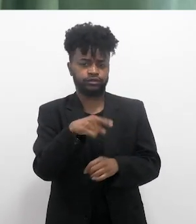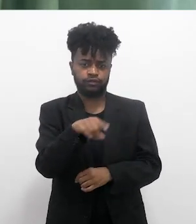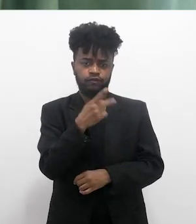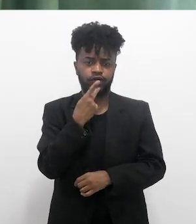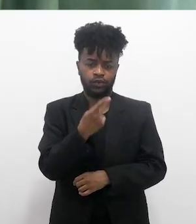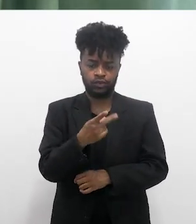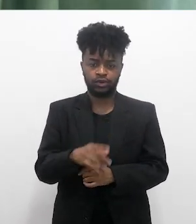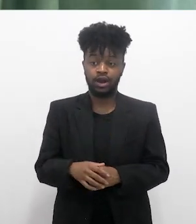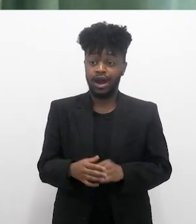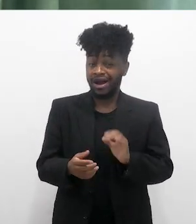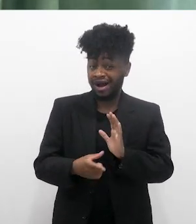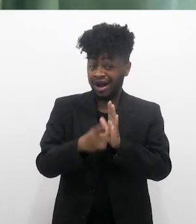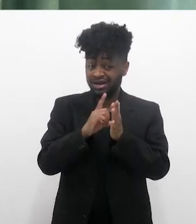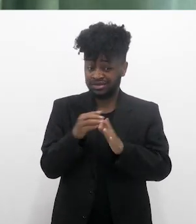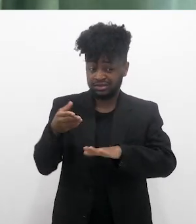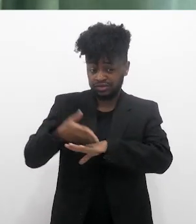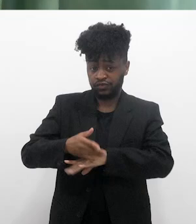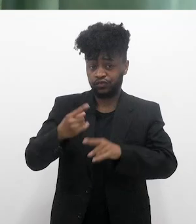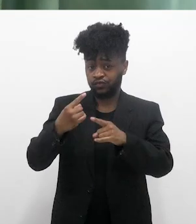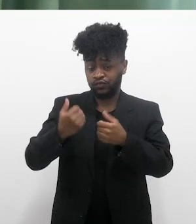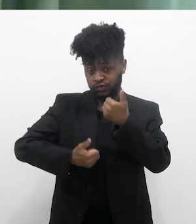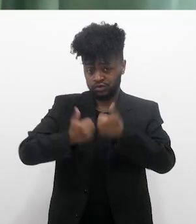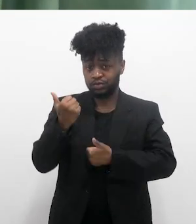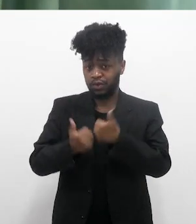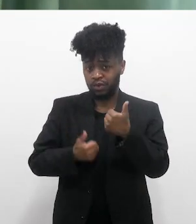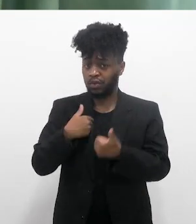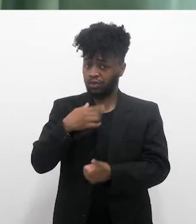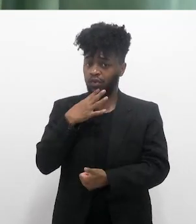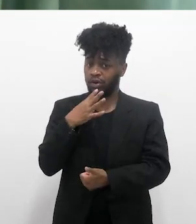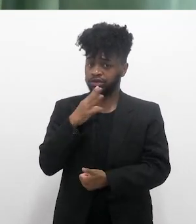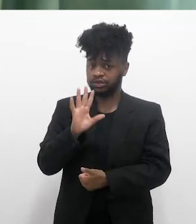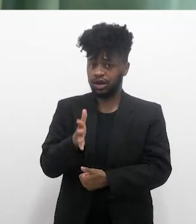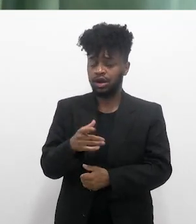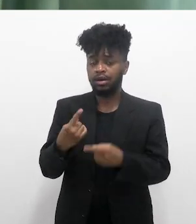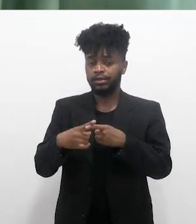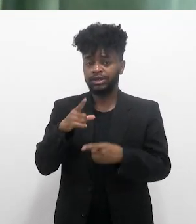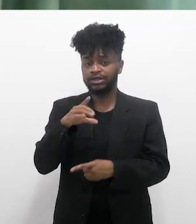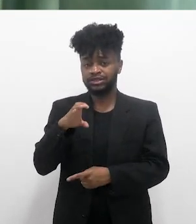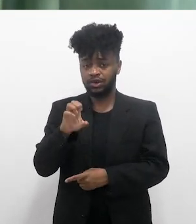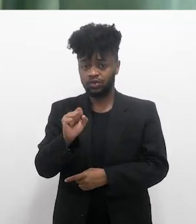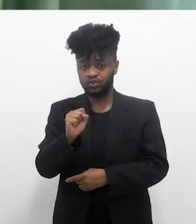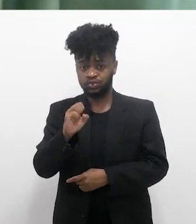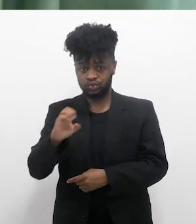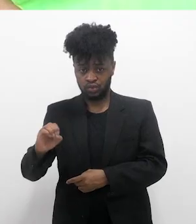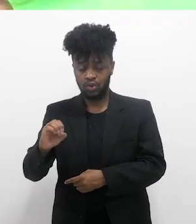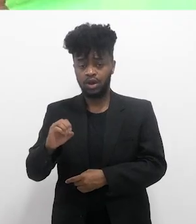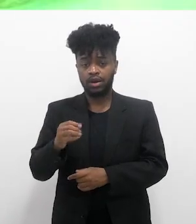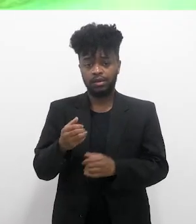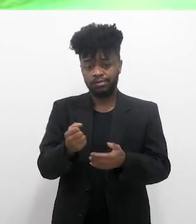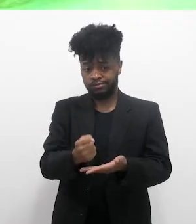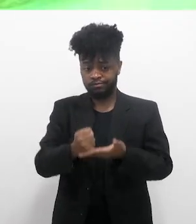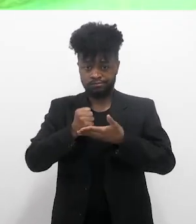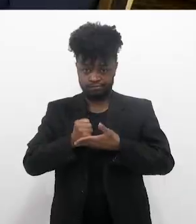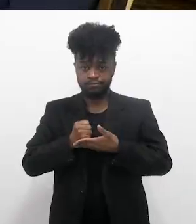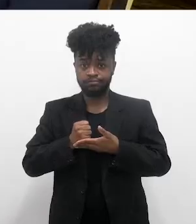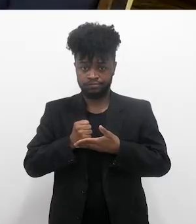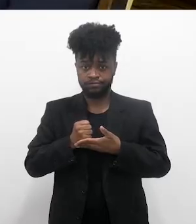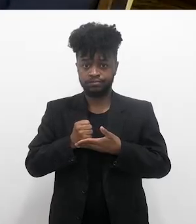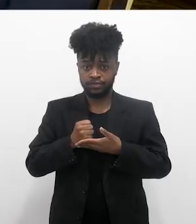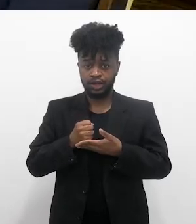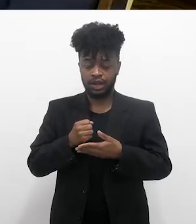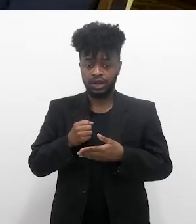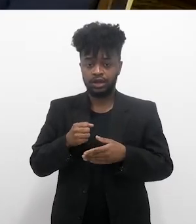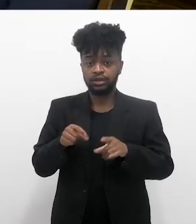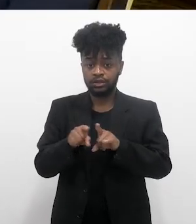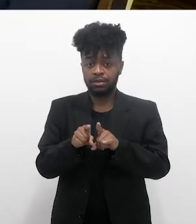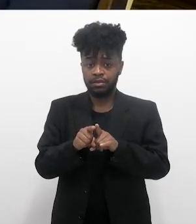antes de ser jogador de futebol. Porque o Celso Garcia, que foi quem me levou pro o garoto do placar. Isso. Ele